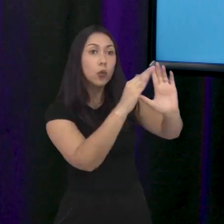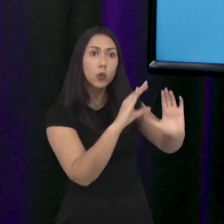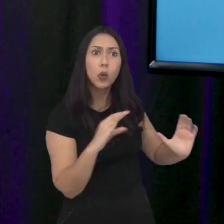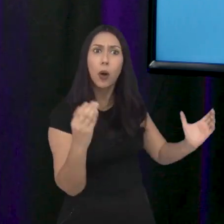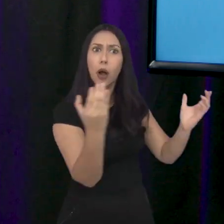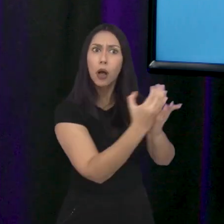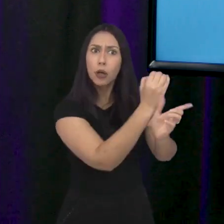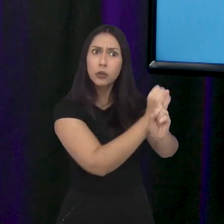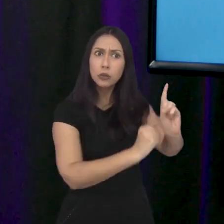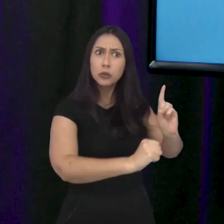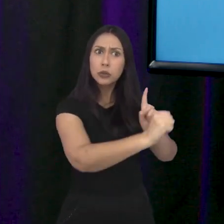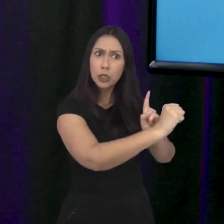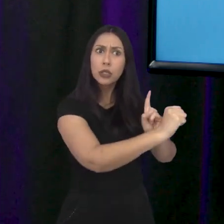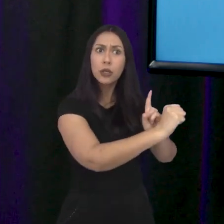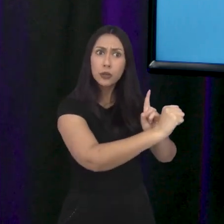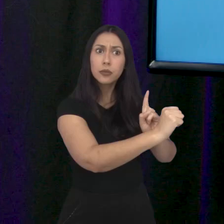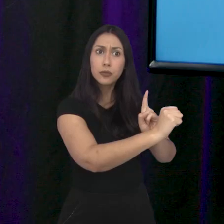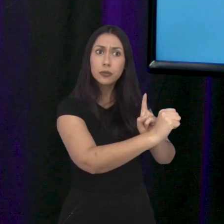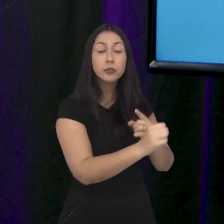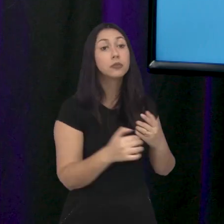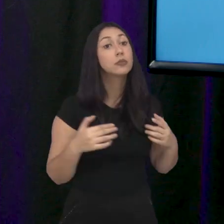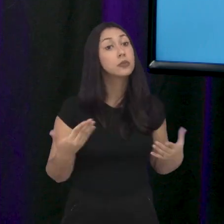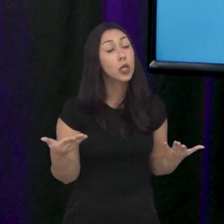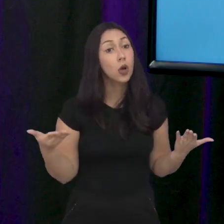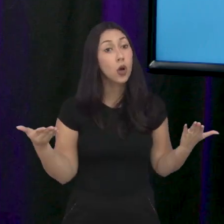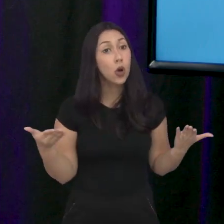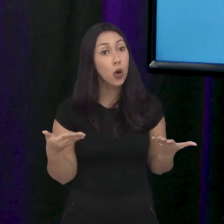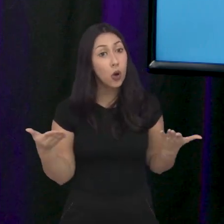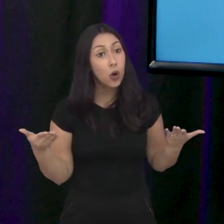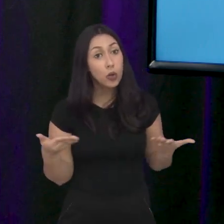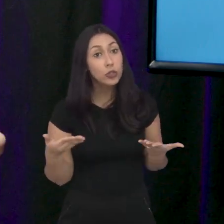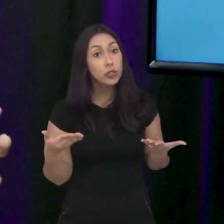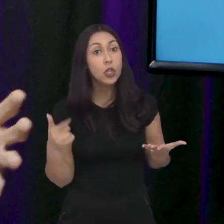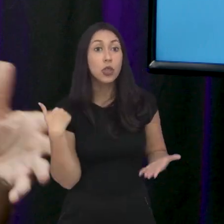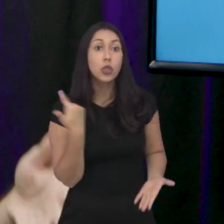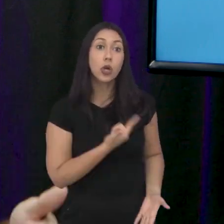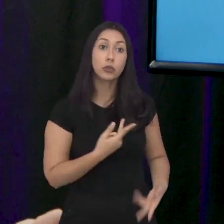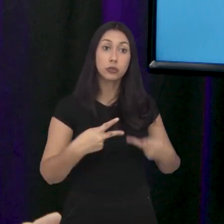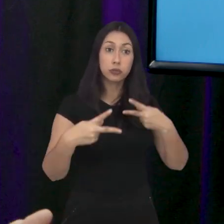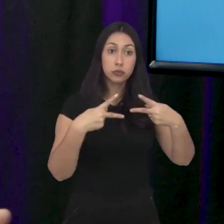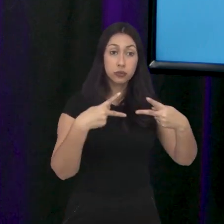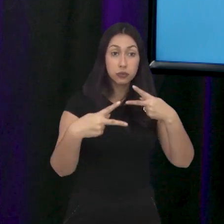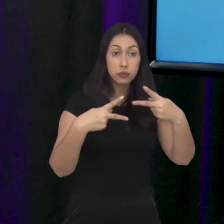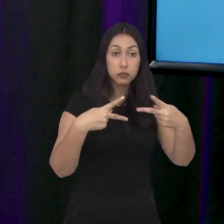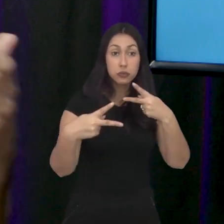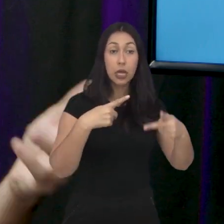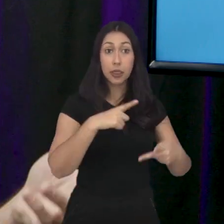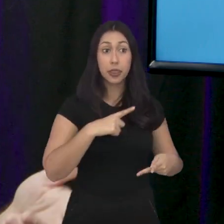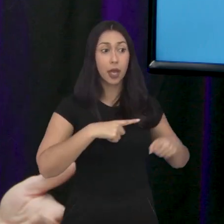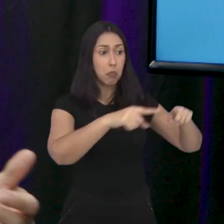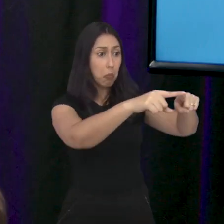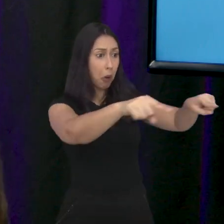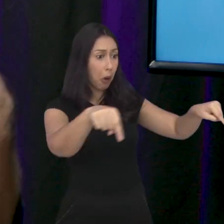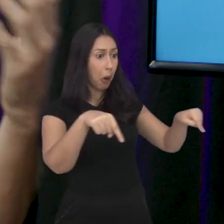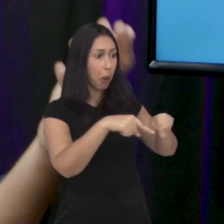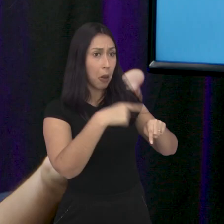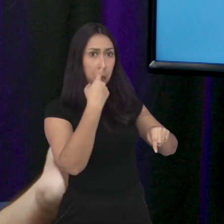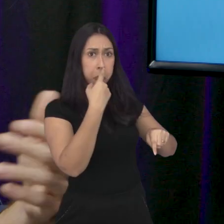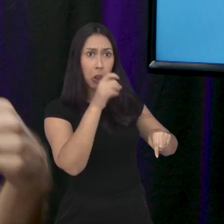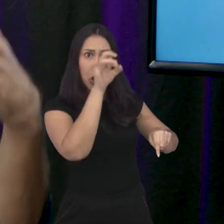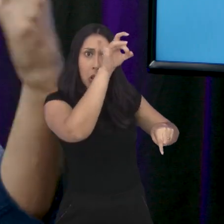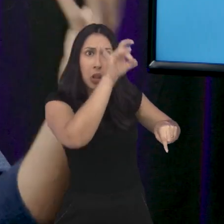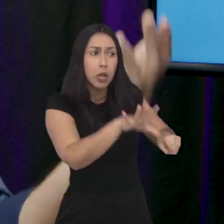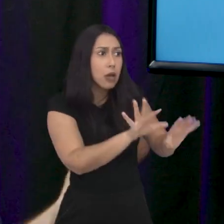gerar desenvolvimento social. Então, hoje a gente está na cidade de São José dos Campos, que tem um aterro sanitário de